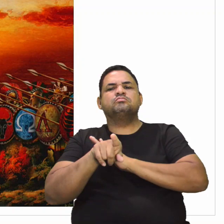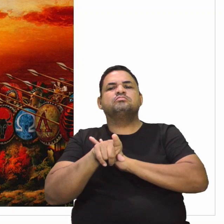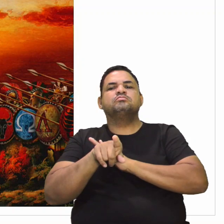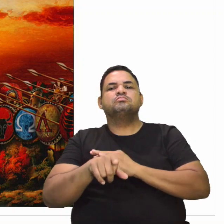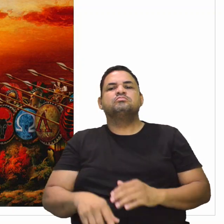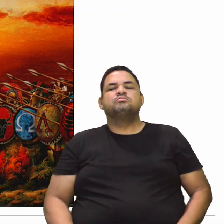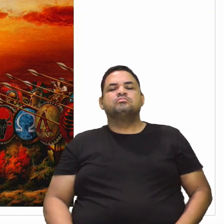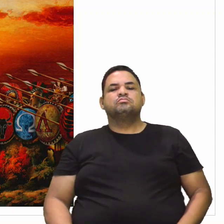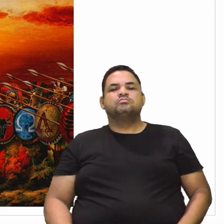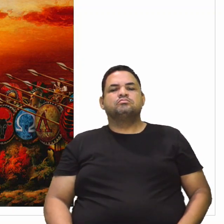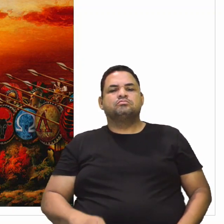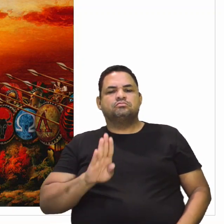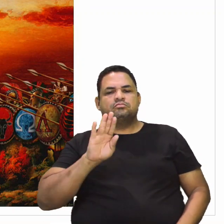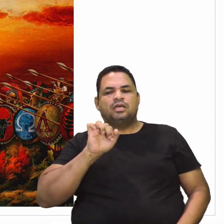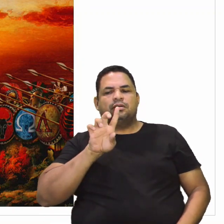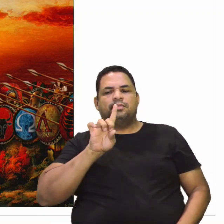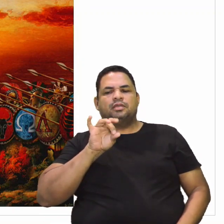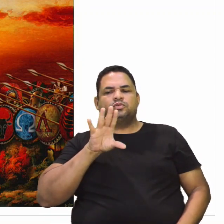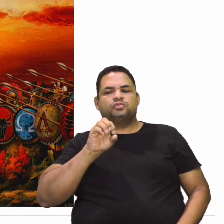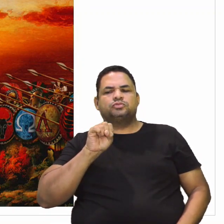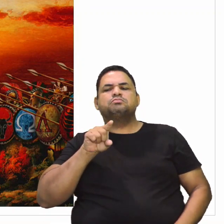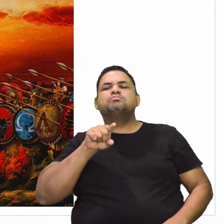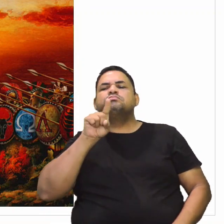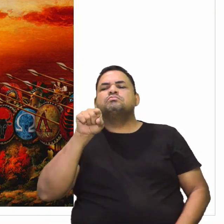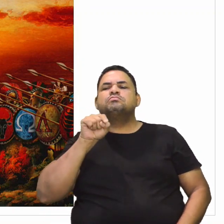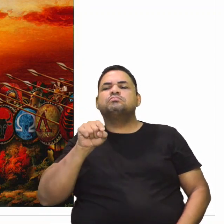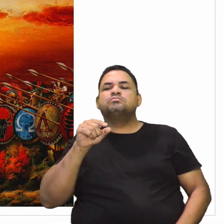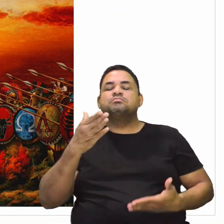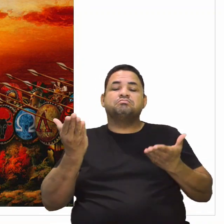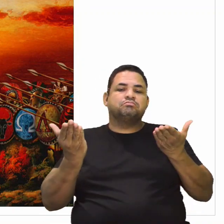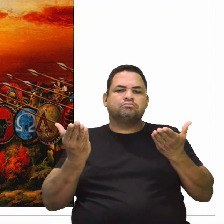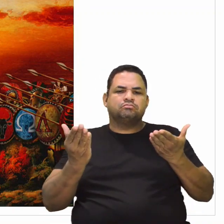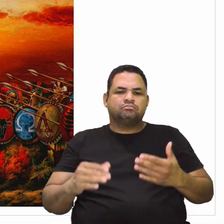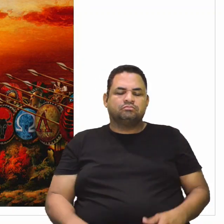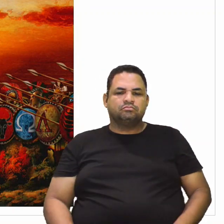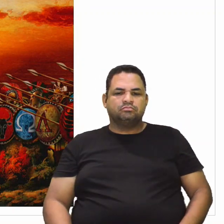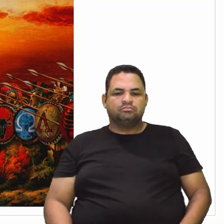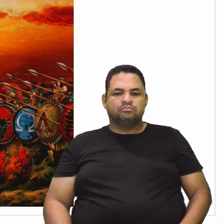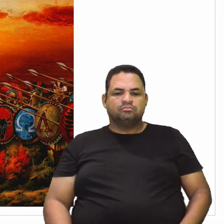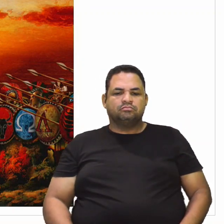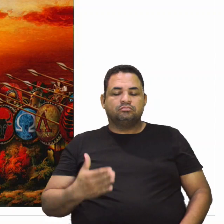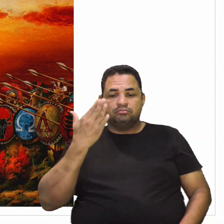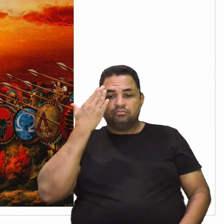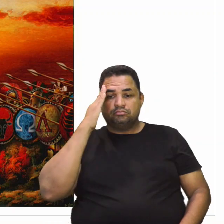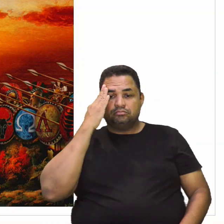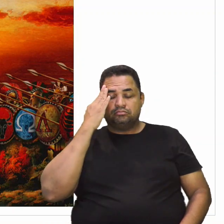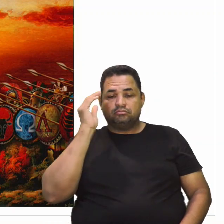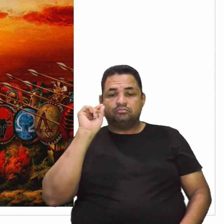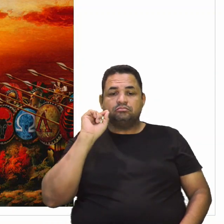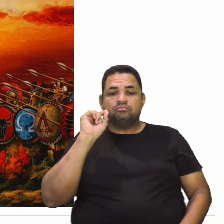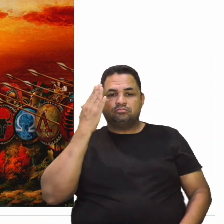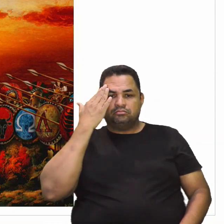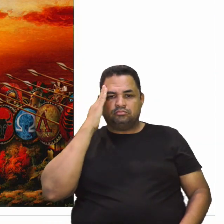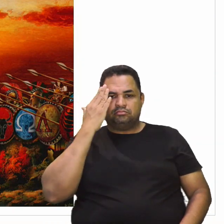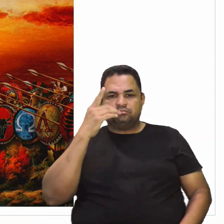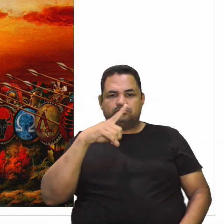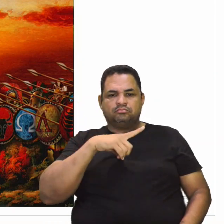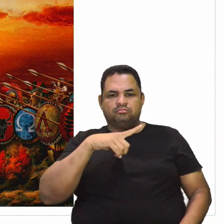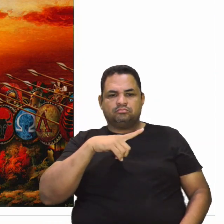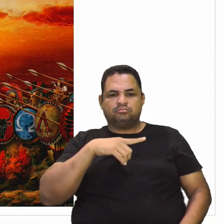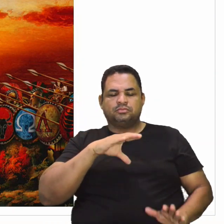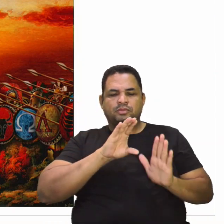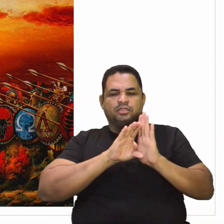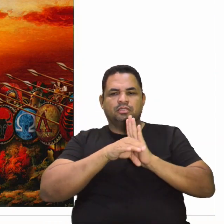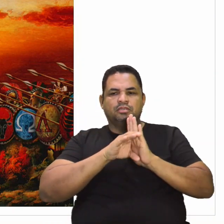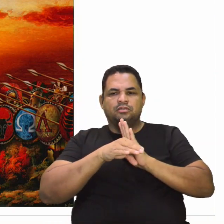interrogação. Eles eram bárbaros? Vamos ver. Vamos ver o que você entende por ser bárbaro. Existe um conceito